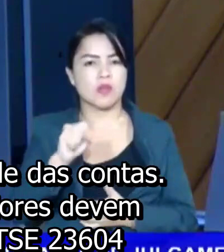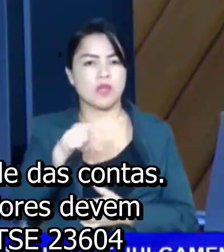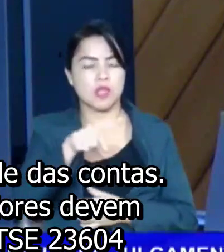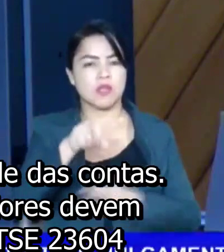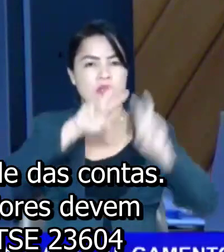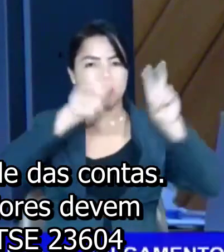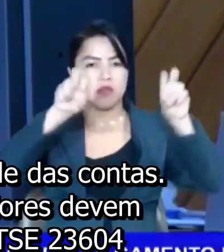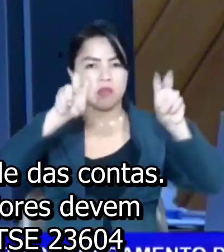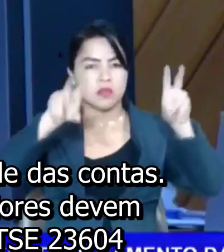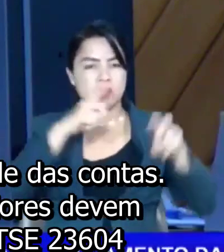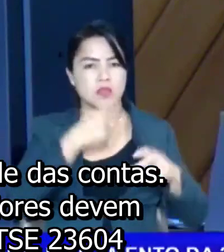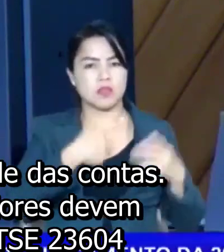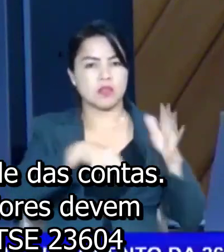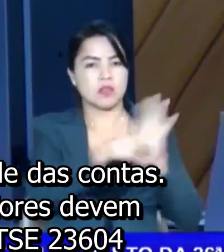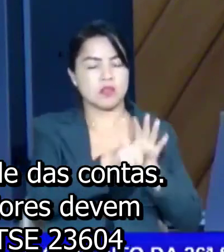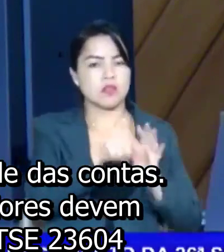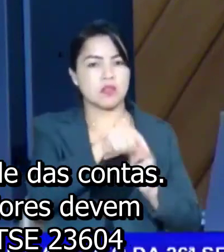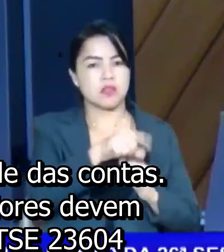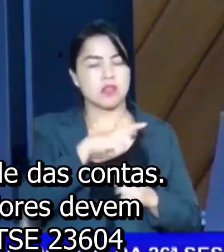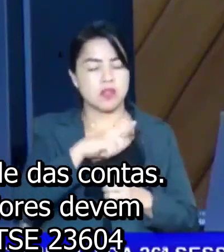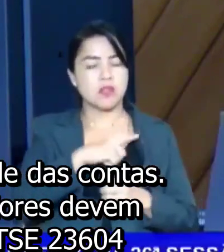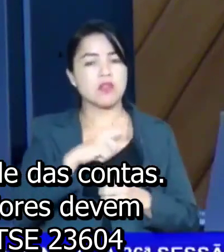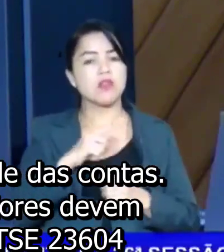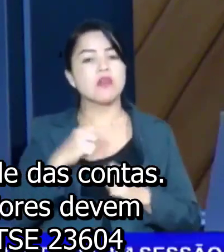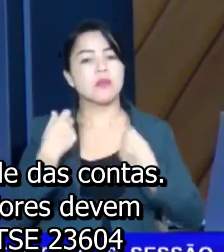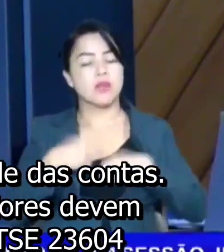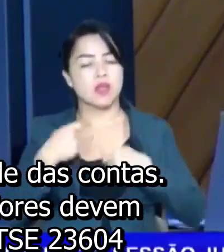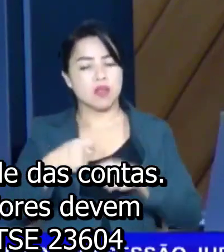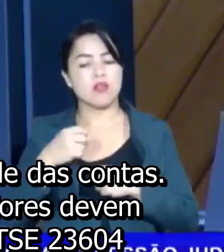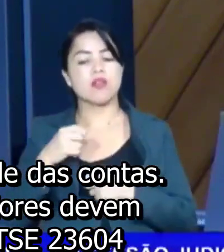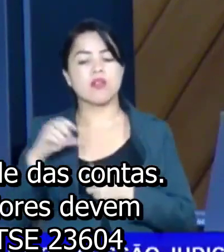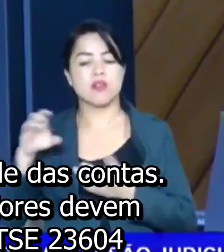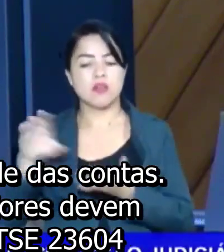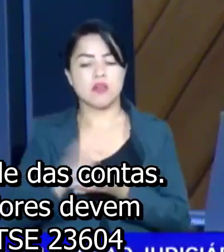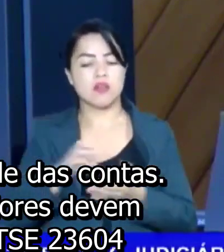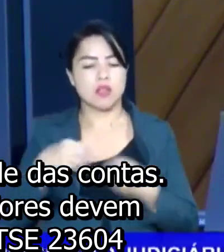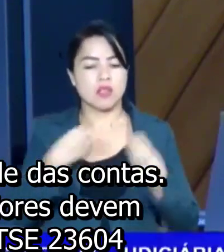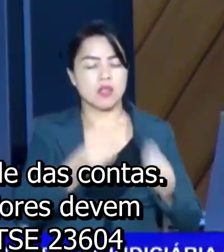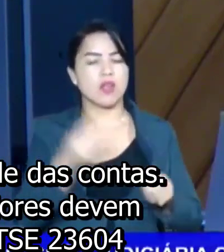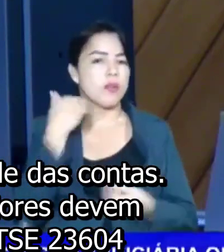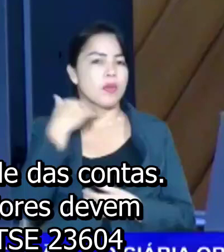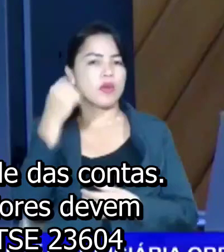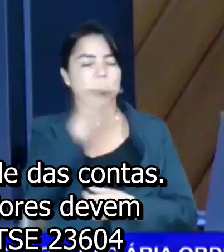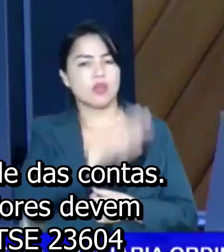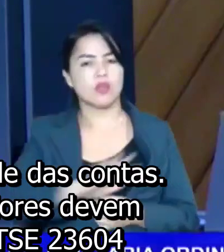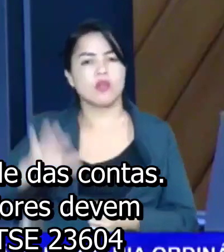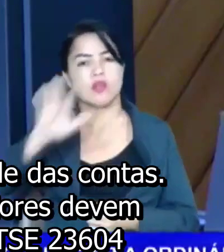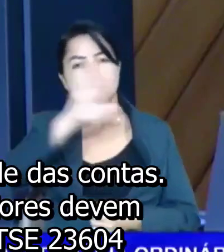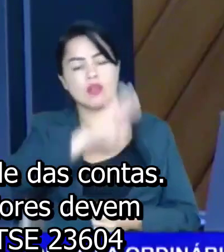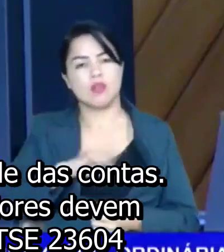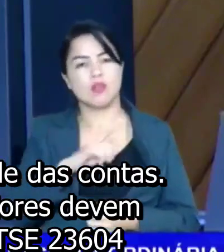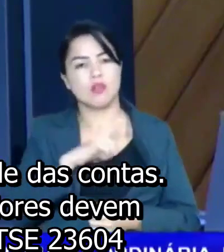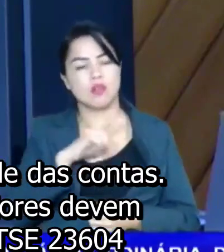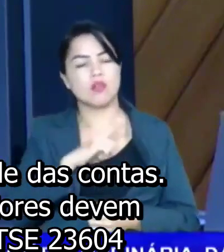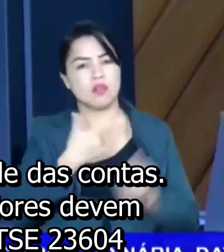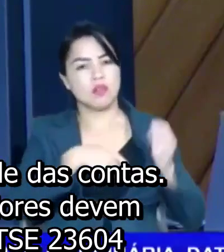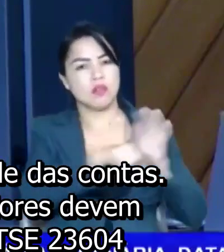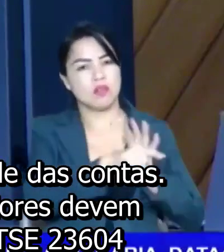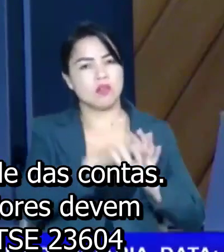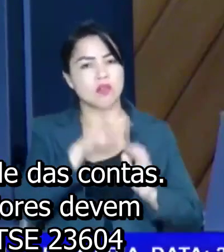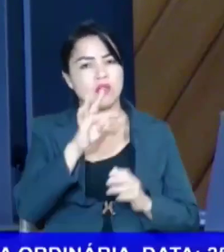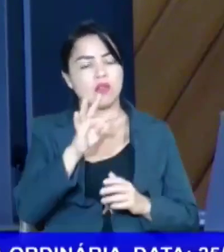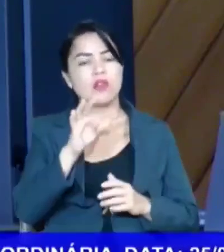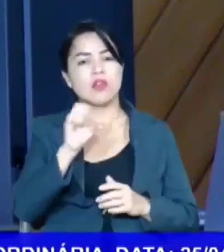a legislação dispõe que tais valores devem ser recolhidos ao Tesouro Nacional. Isso, a resolução